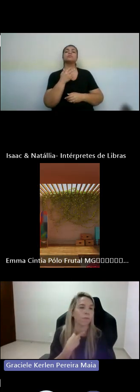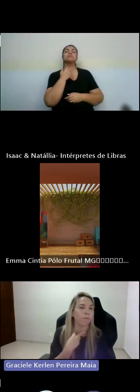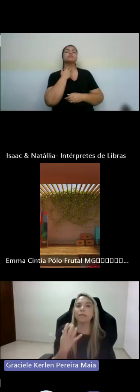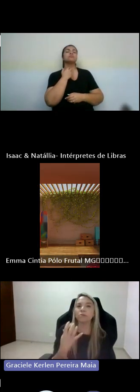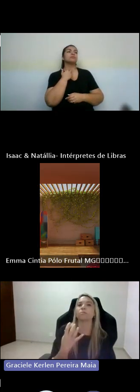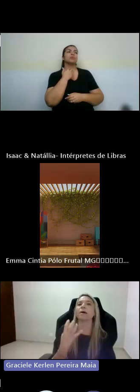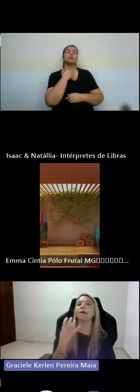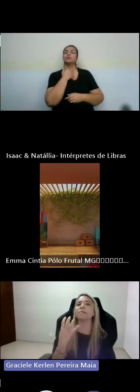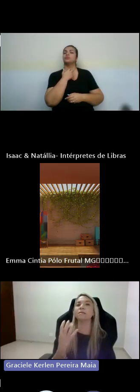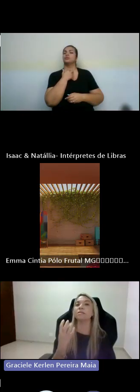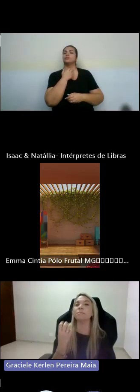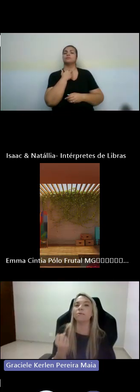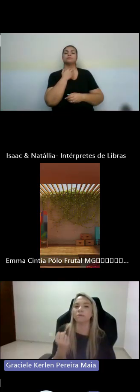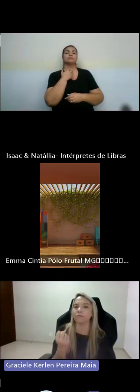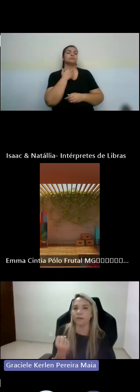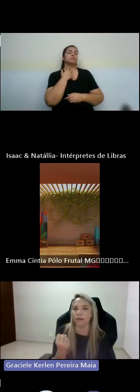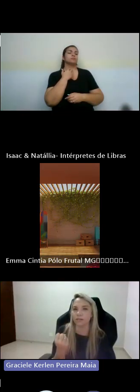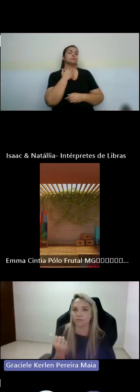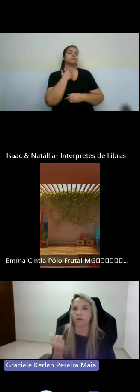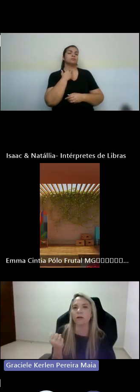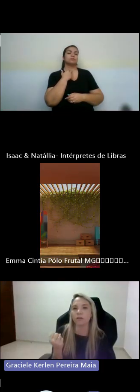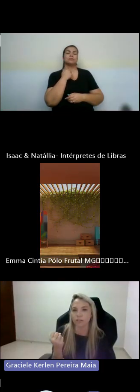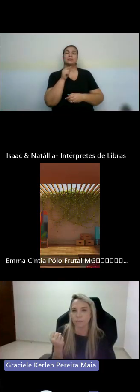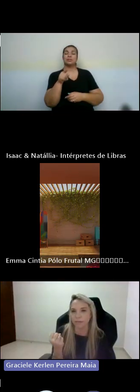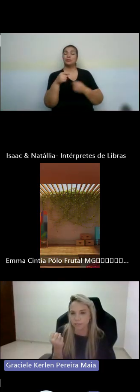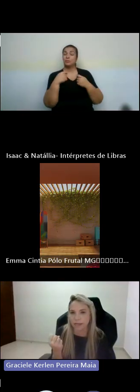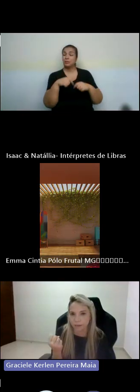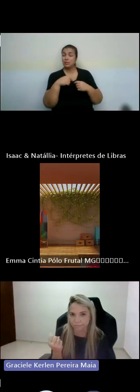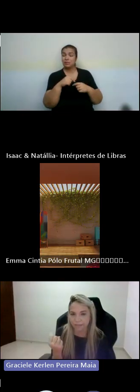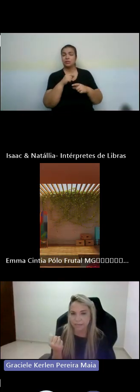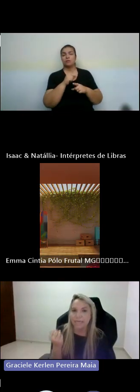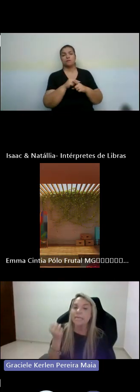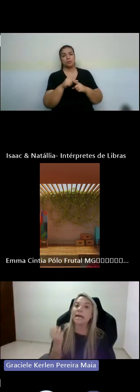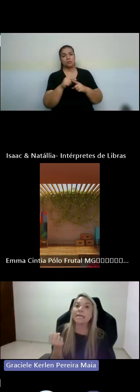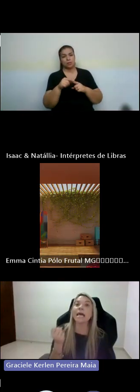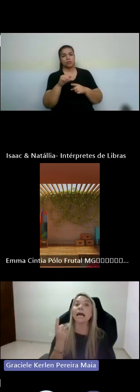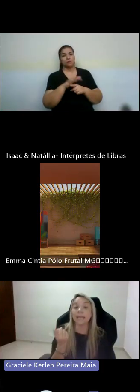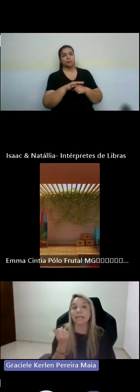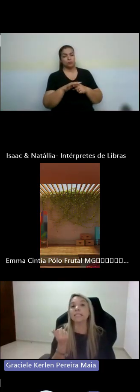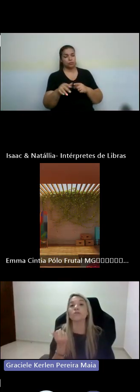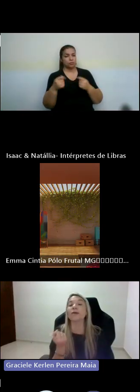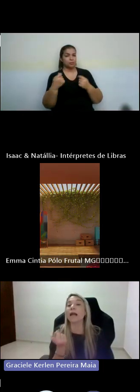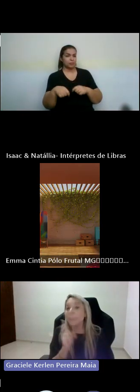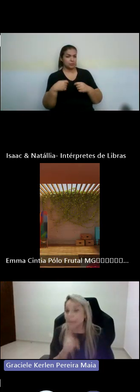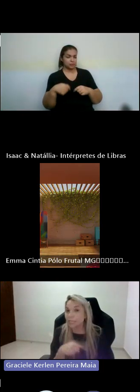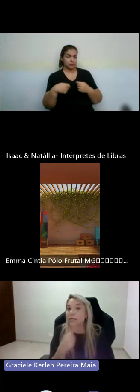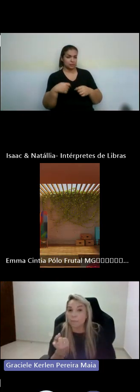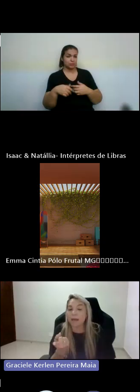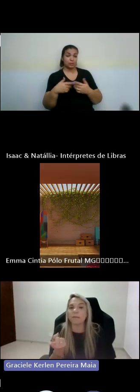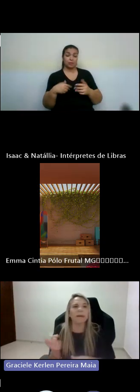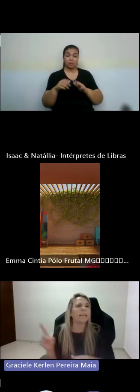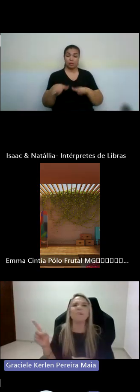pode. Isso exige muito fonético e fonologicamente dele. E aí a criança surda, ela aprende no primeiro momento, ela